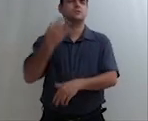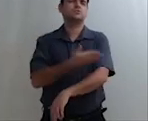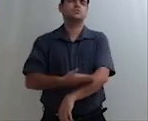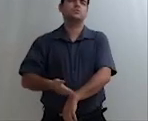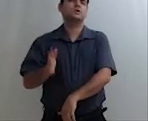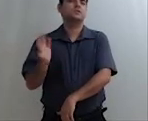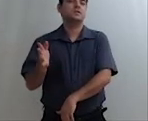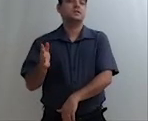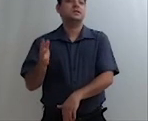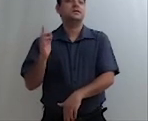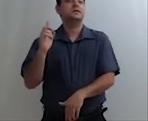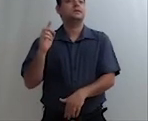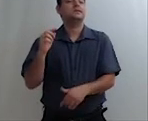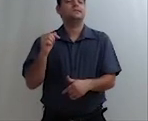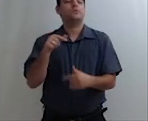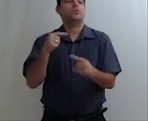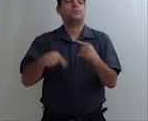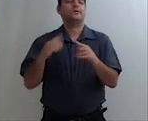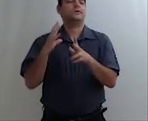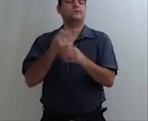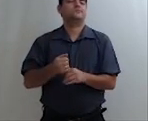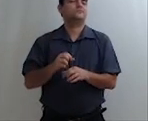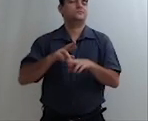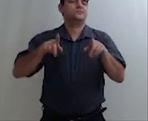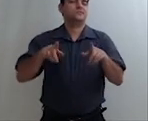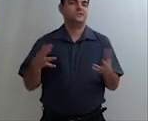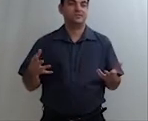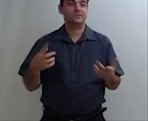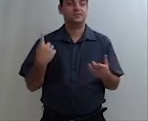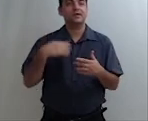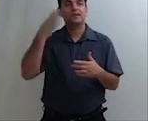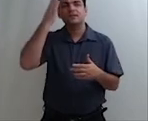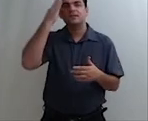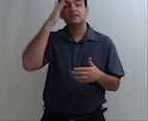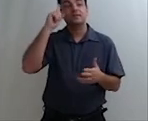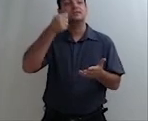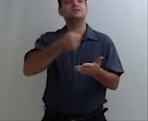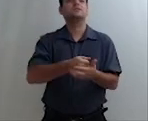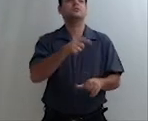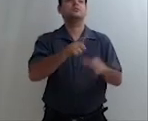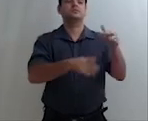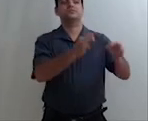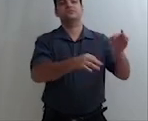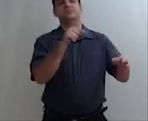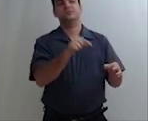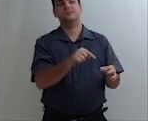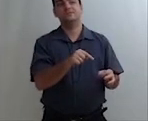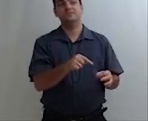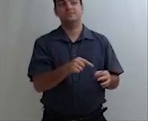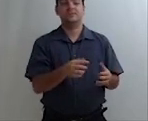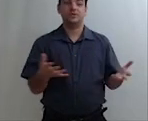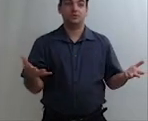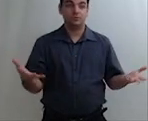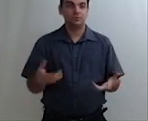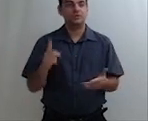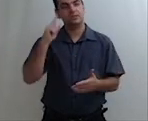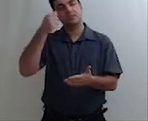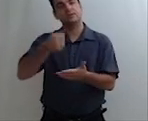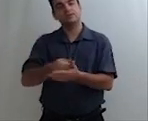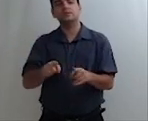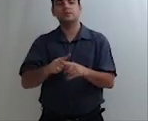trata de um recurso atípico voltado ao aperfeiçoamento da compreensão da decisão judicial assim tanta a sentença quanto a